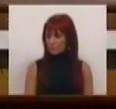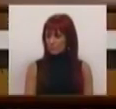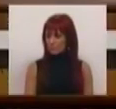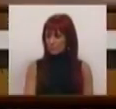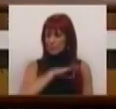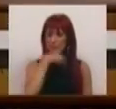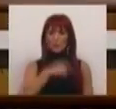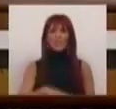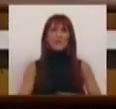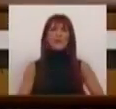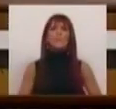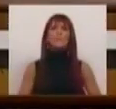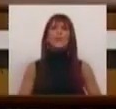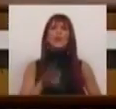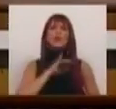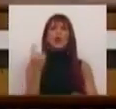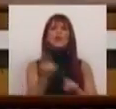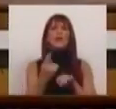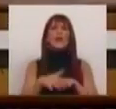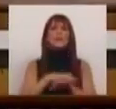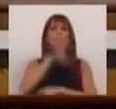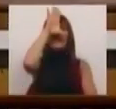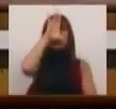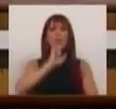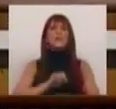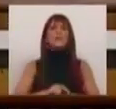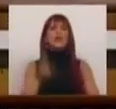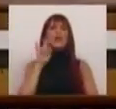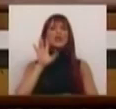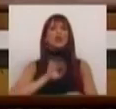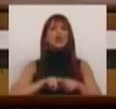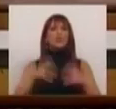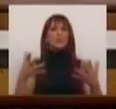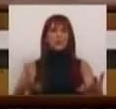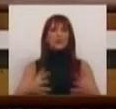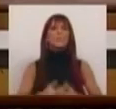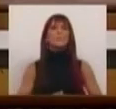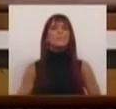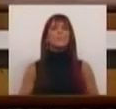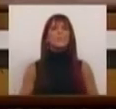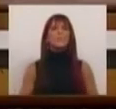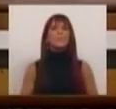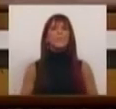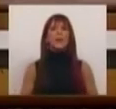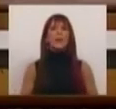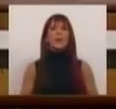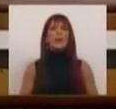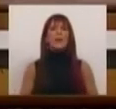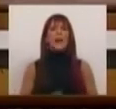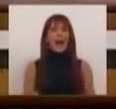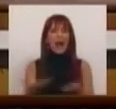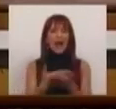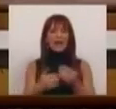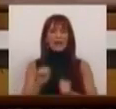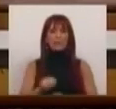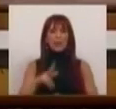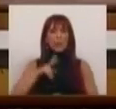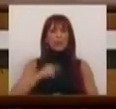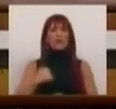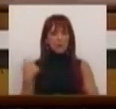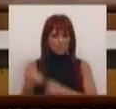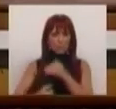Senhor Presidente, senhores membros do Governo, senhoras e senhores deputados. A economia portuguesa